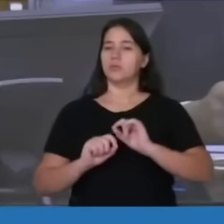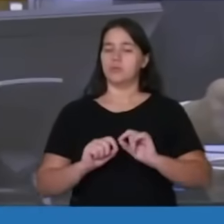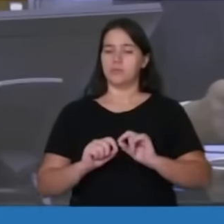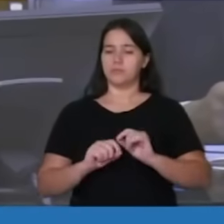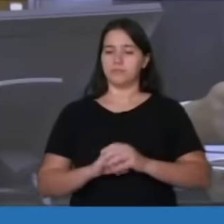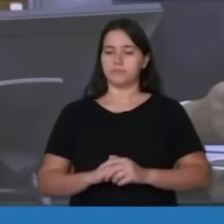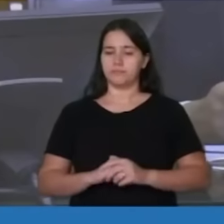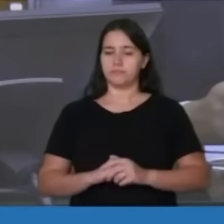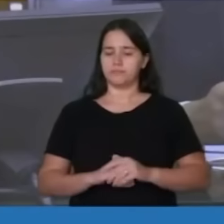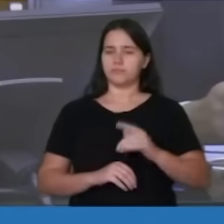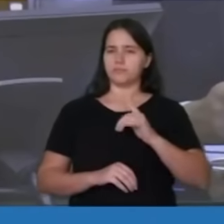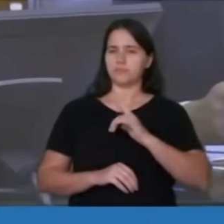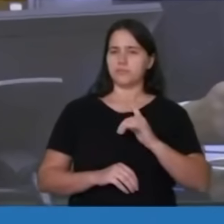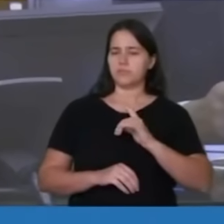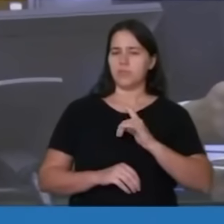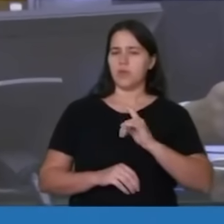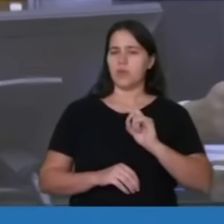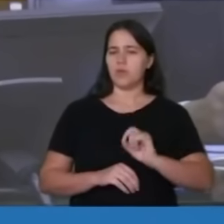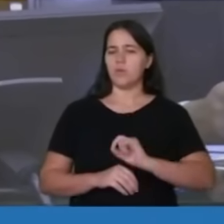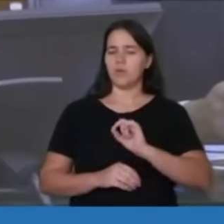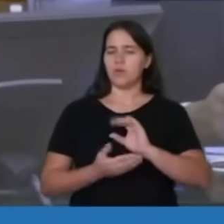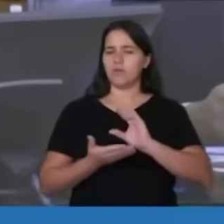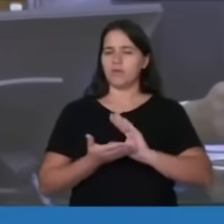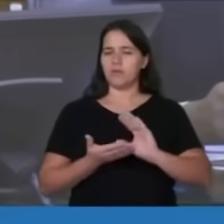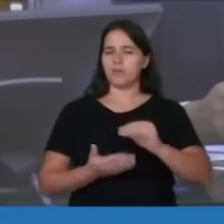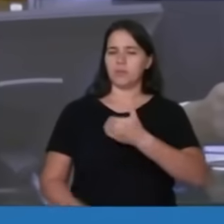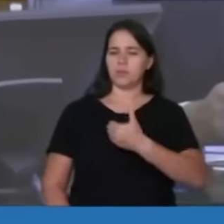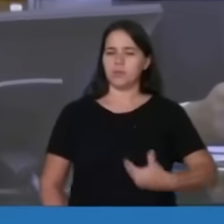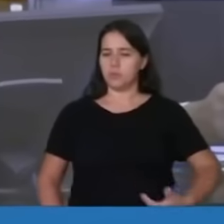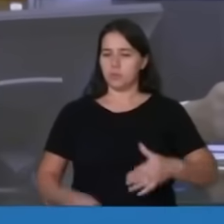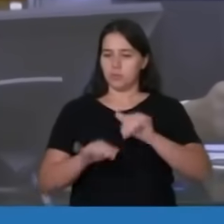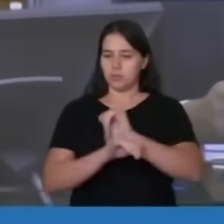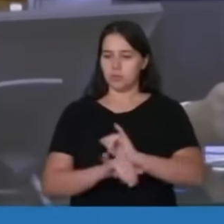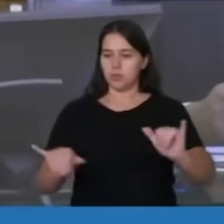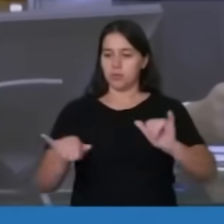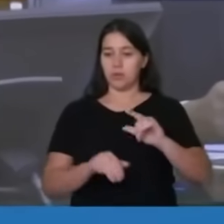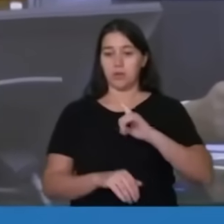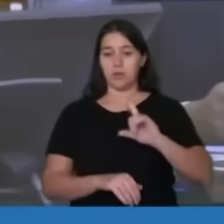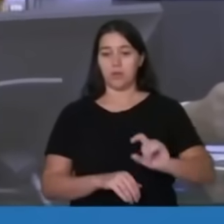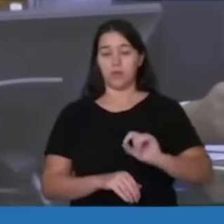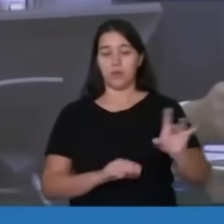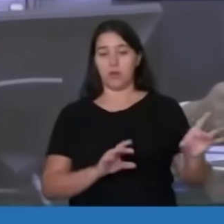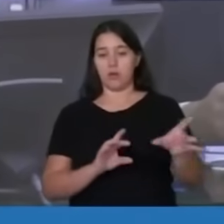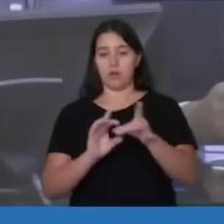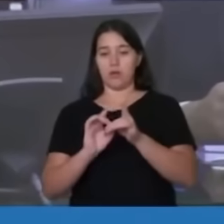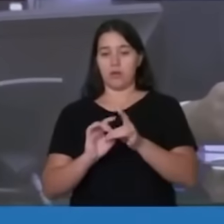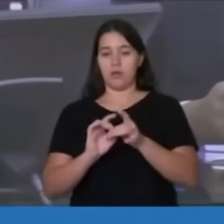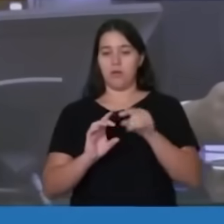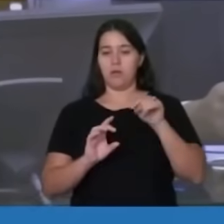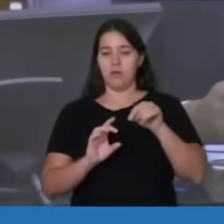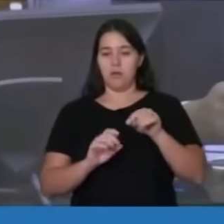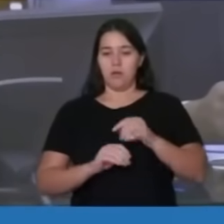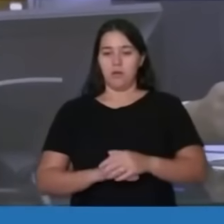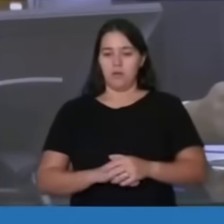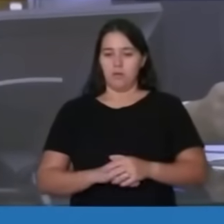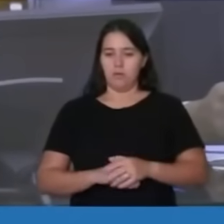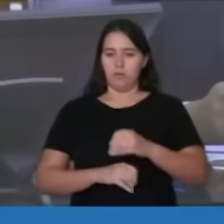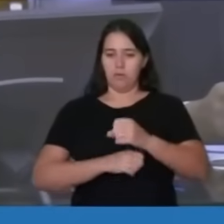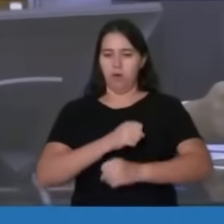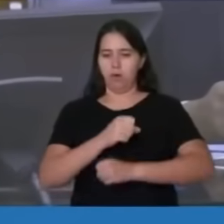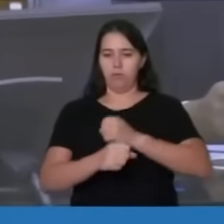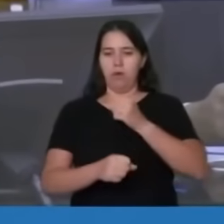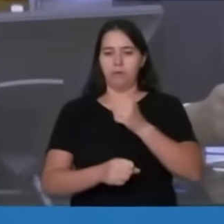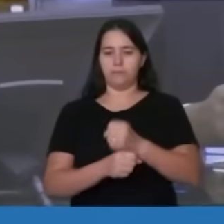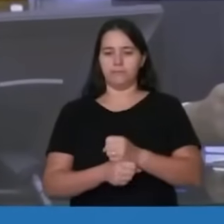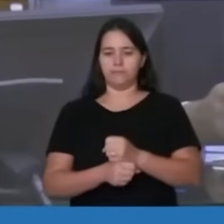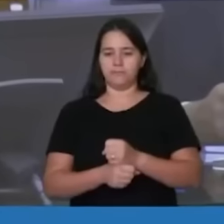a lógica do financiamento público de campanhas, que possamos ter uma lógica de atrelar o reconhecimento de que no ano que vem nós teremos